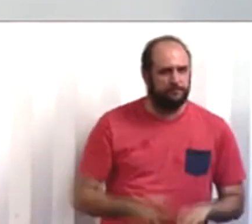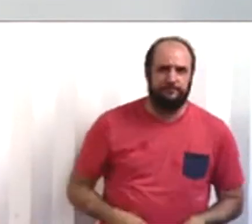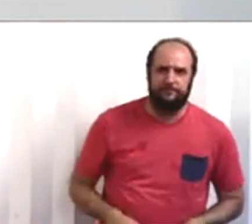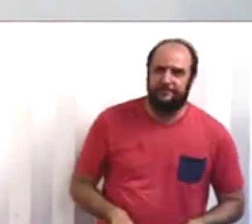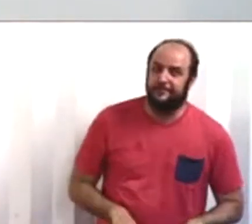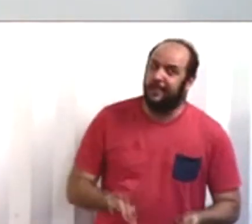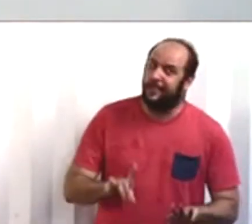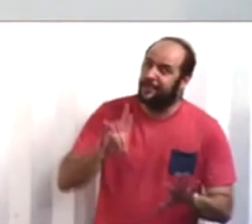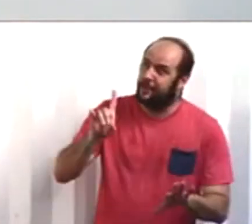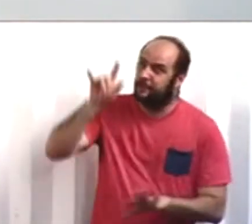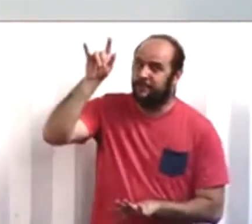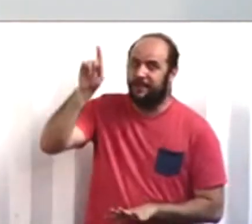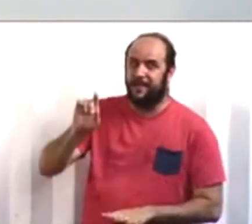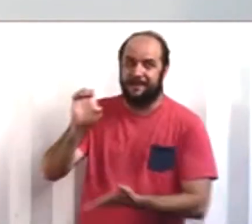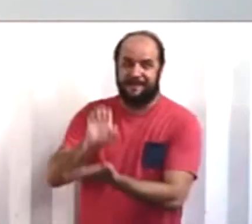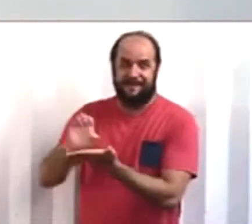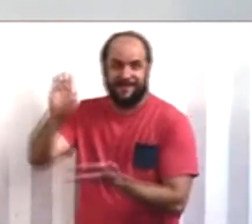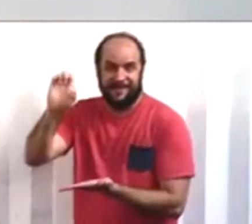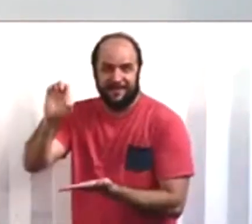a Elias,